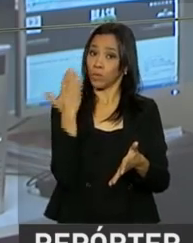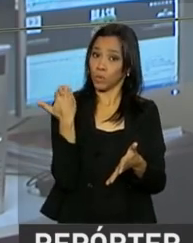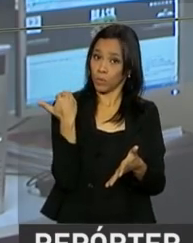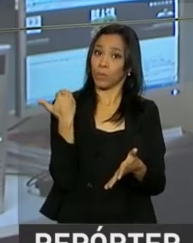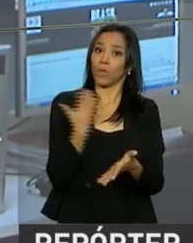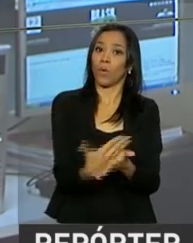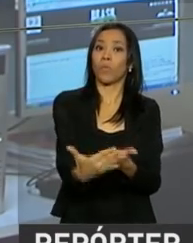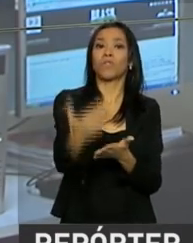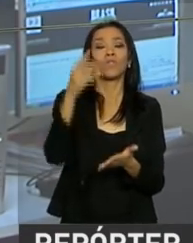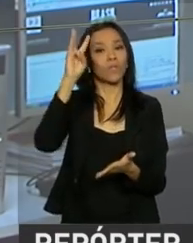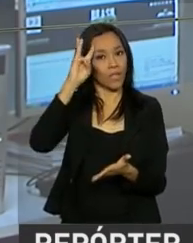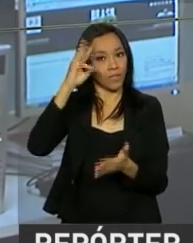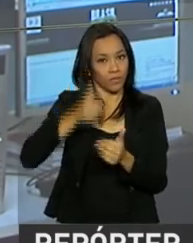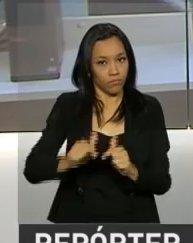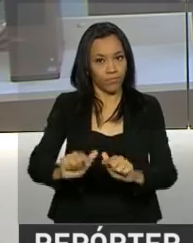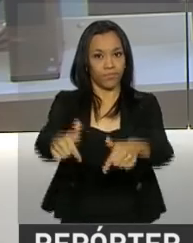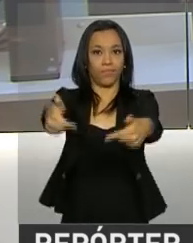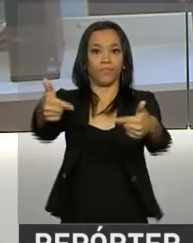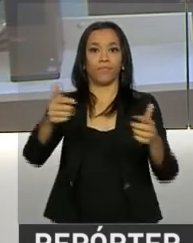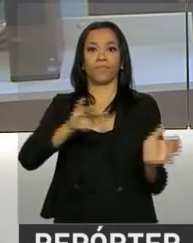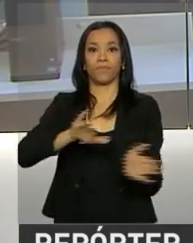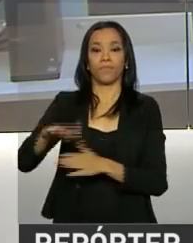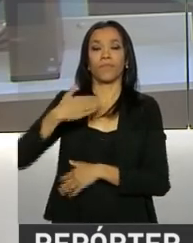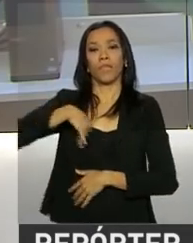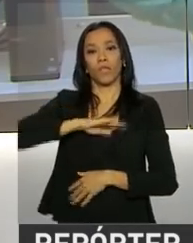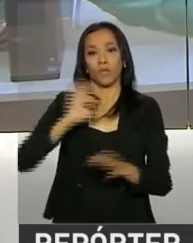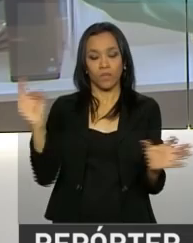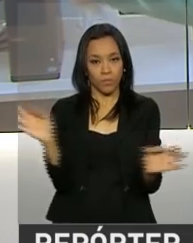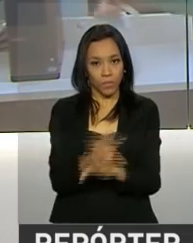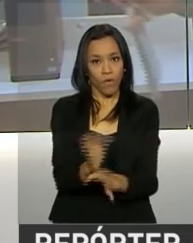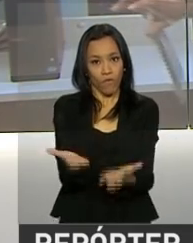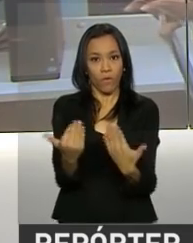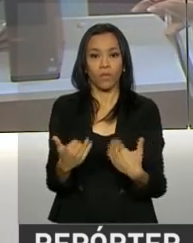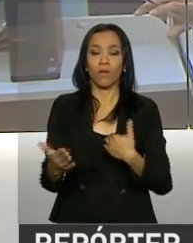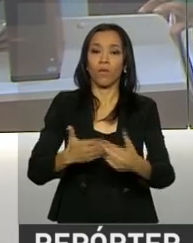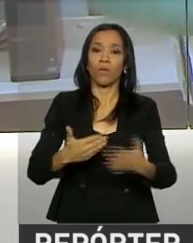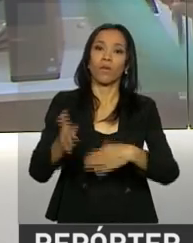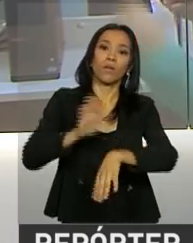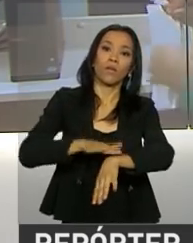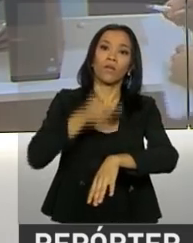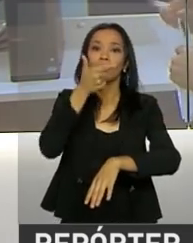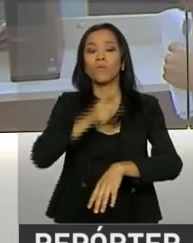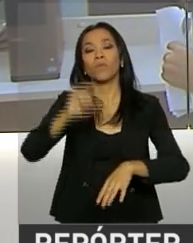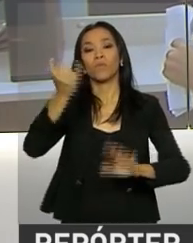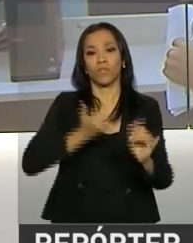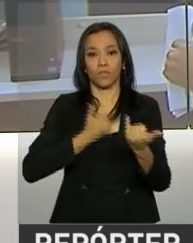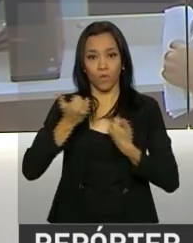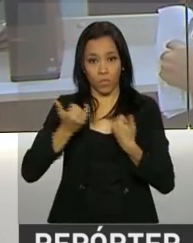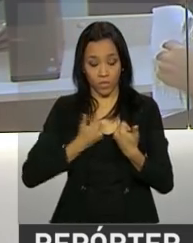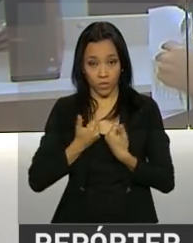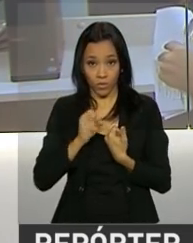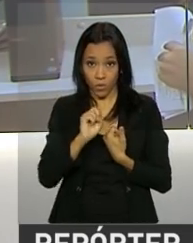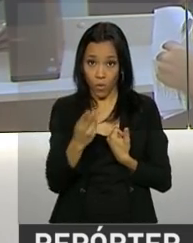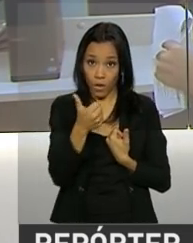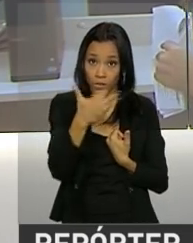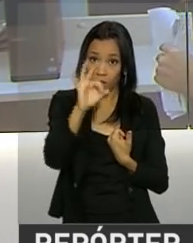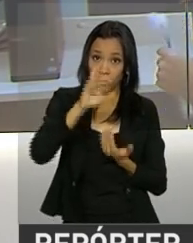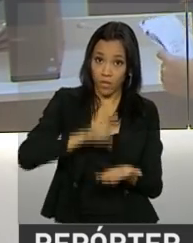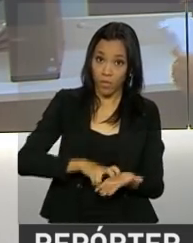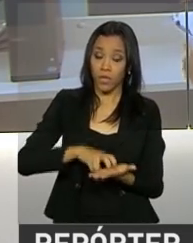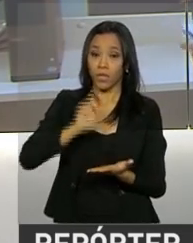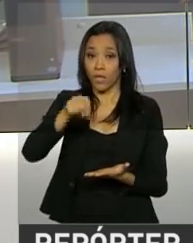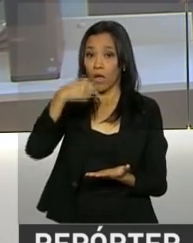atuação começou na terça-feira. E nós ficamos por aqui, podemos voltar a qualquer momento com outras informações ou às 10 da manhã